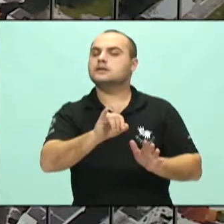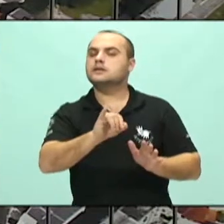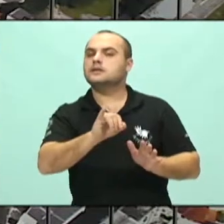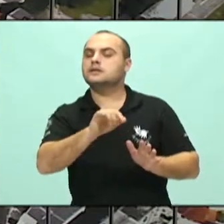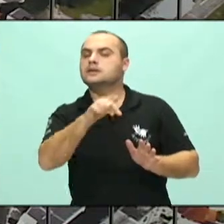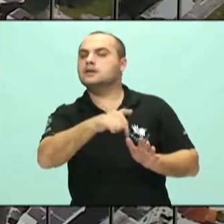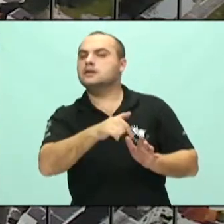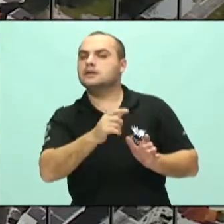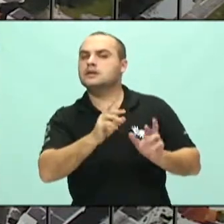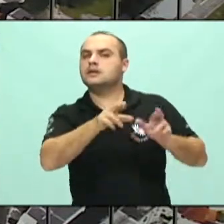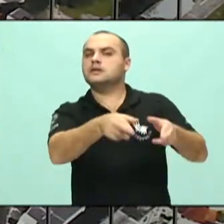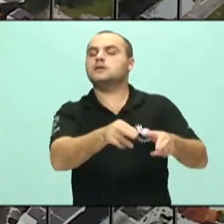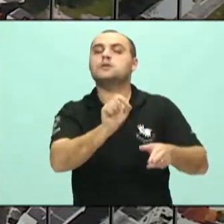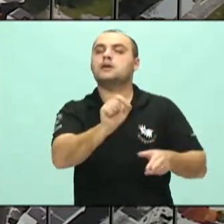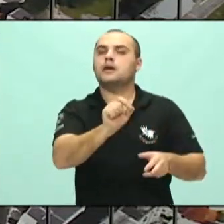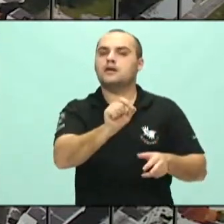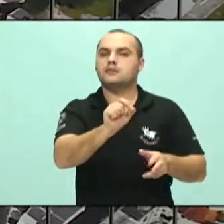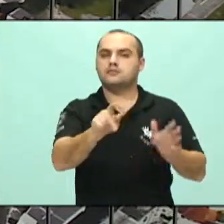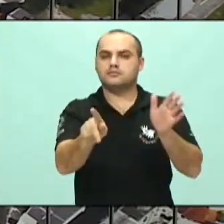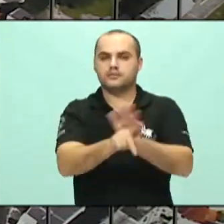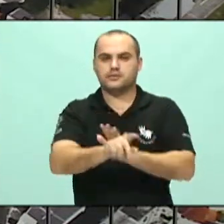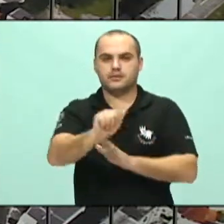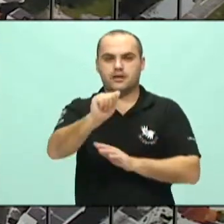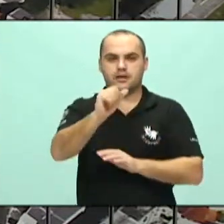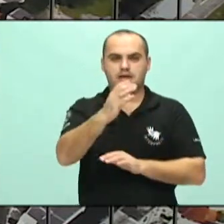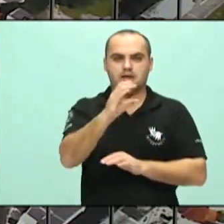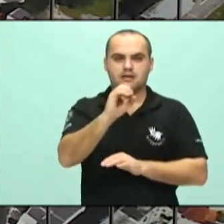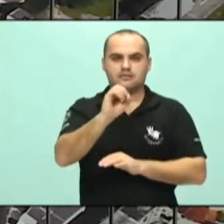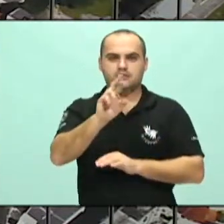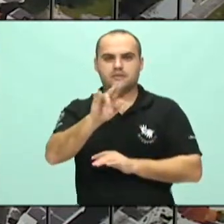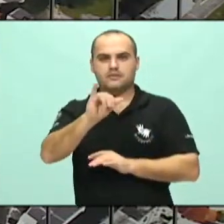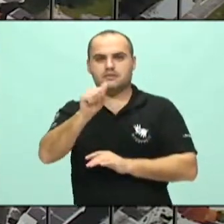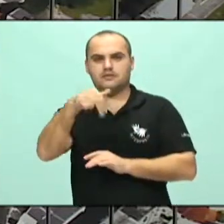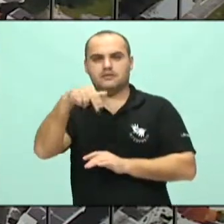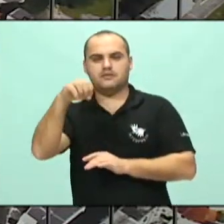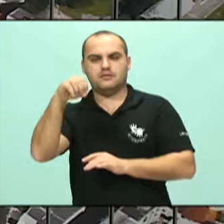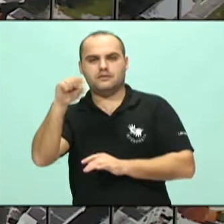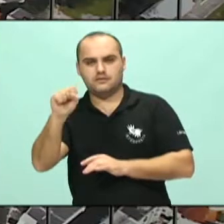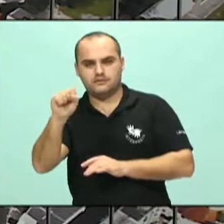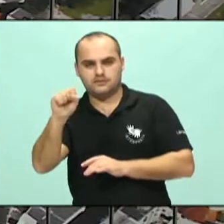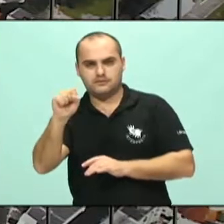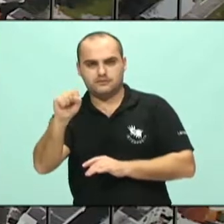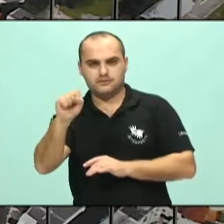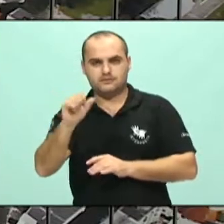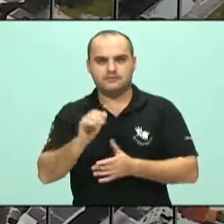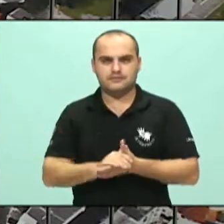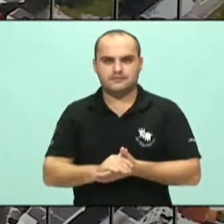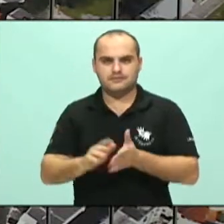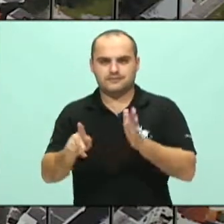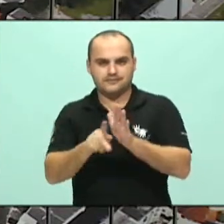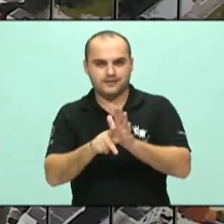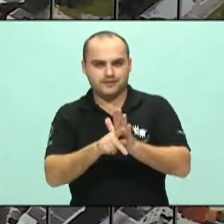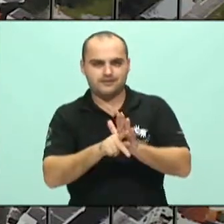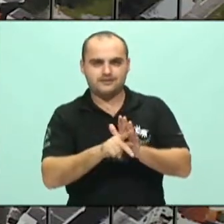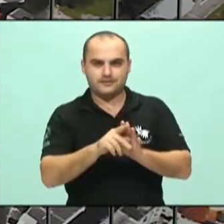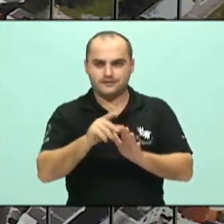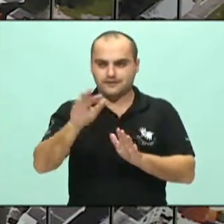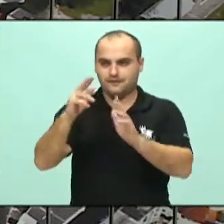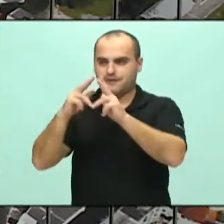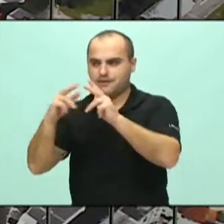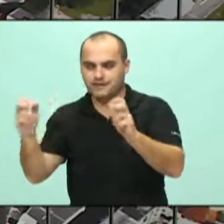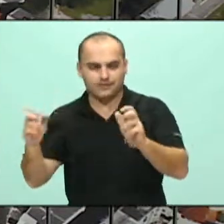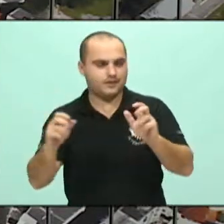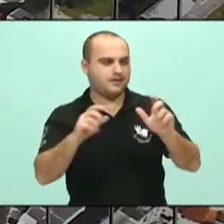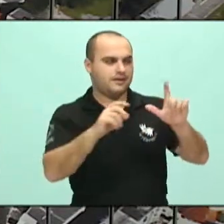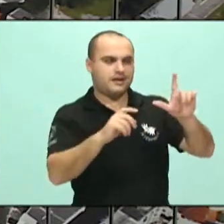açorianos para preencher os espaços vazios entre São Francisco, Desterro, Florianópolis e